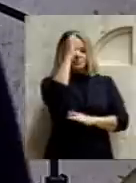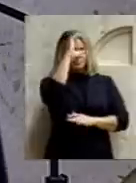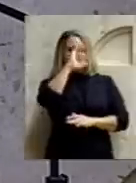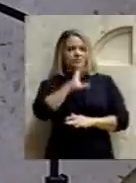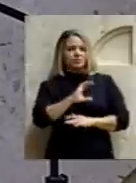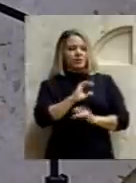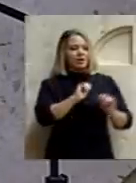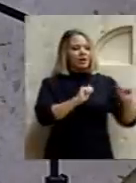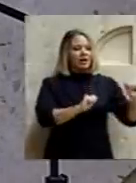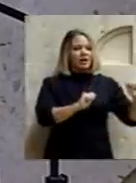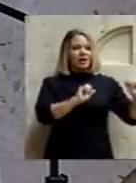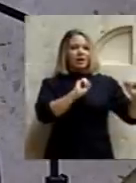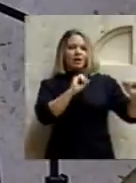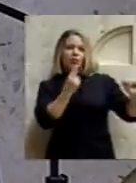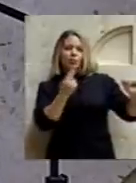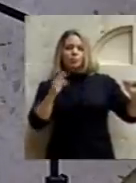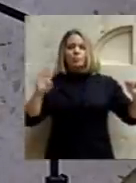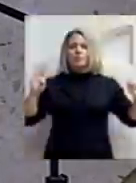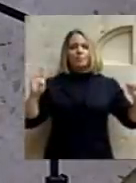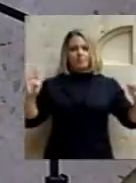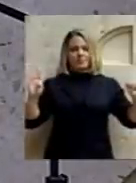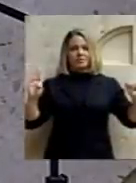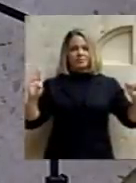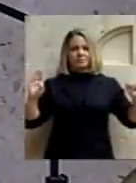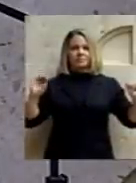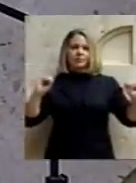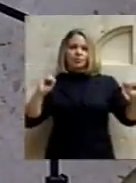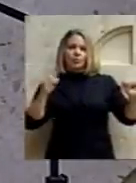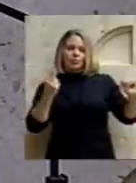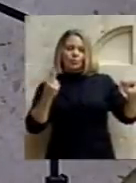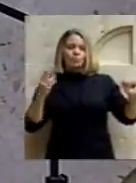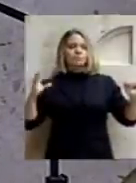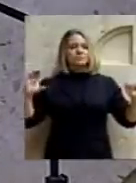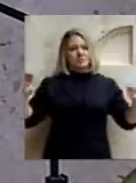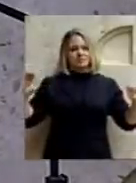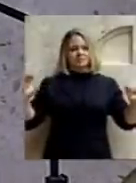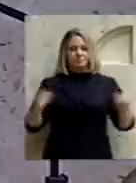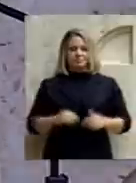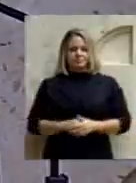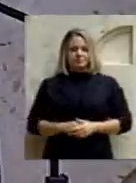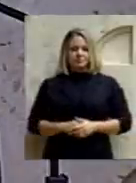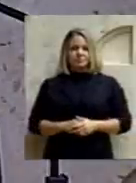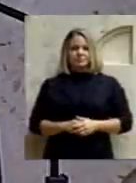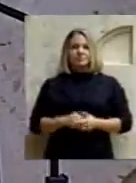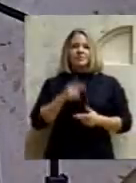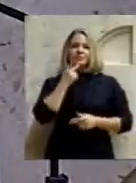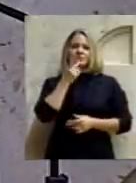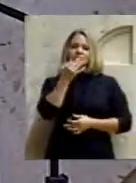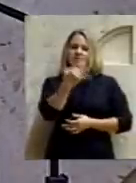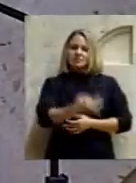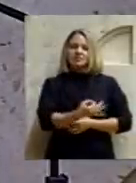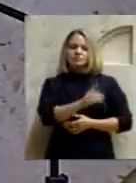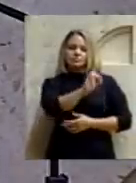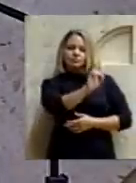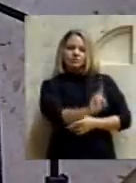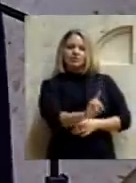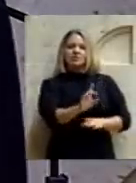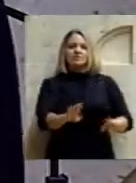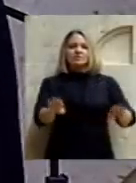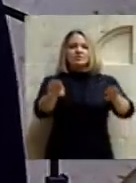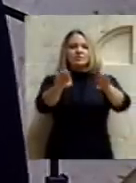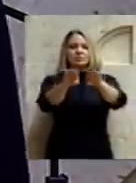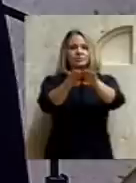A ou ao cidadão C ou B. Ao falar-se sobre o direito à